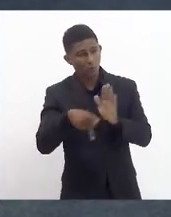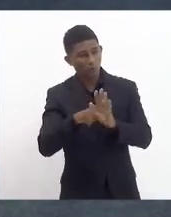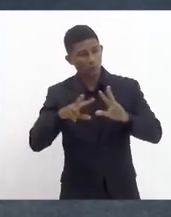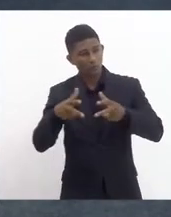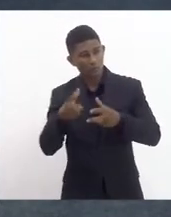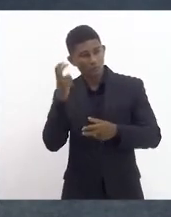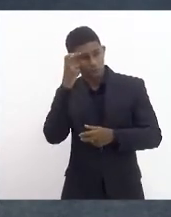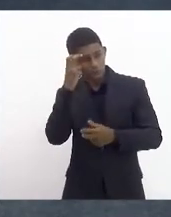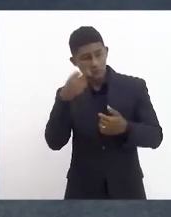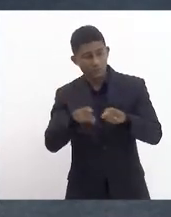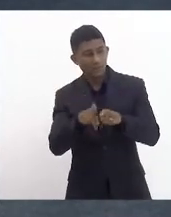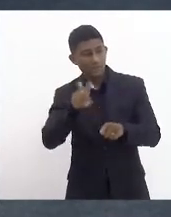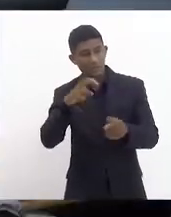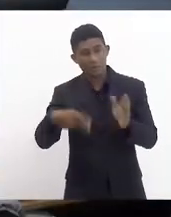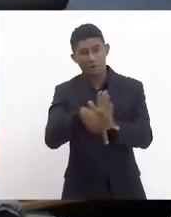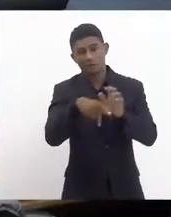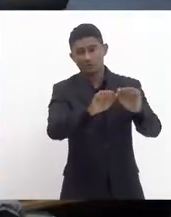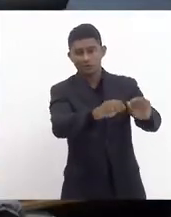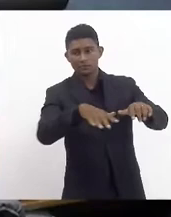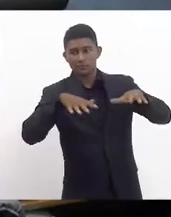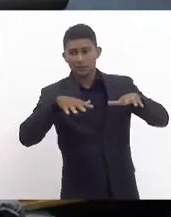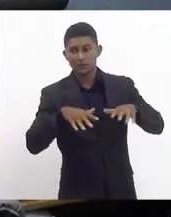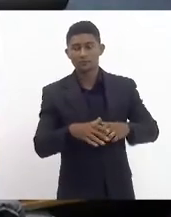5 de plenário.